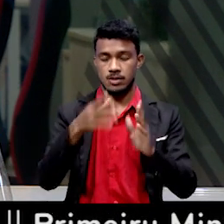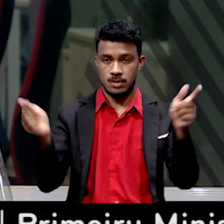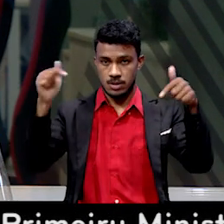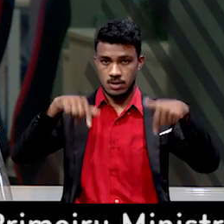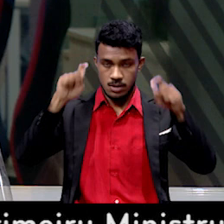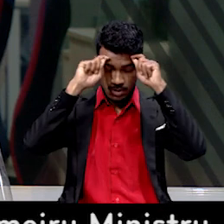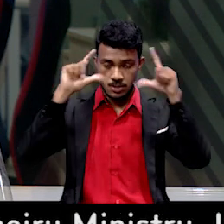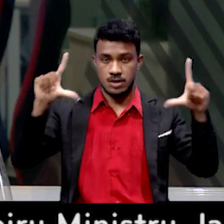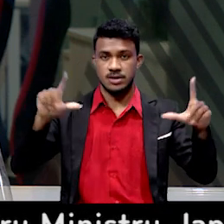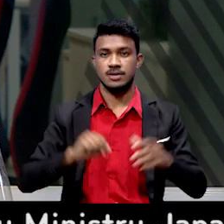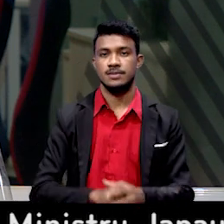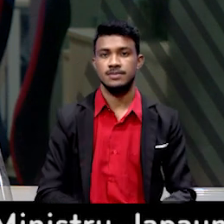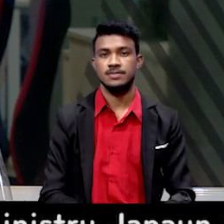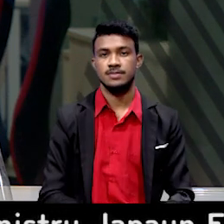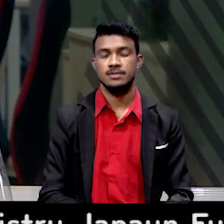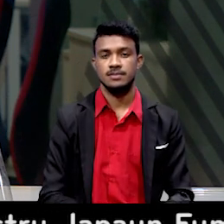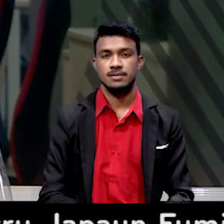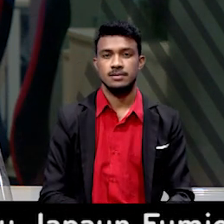Leste.